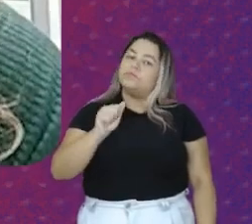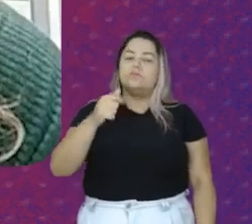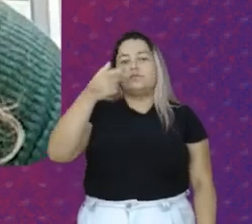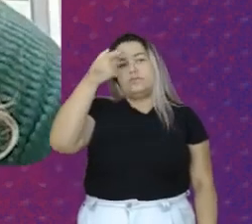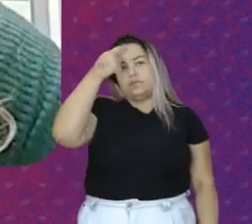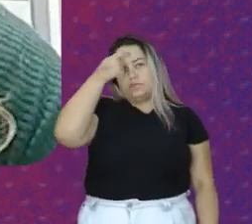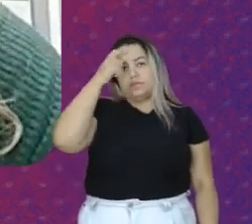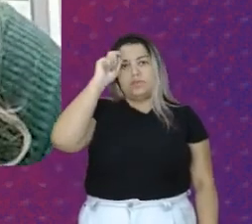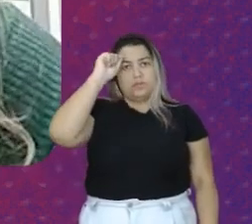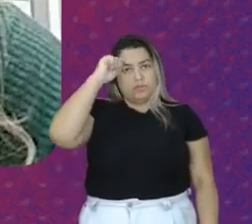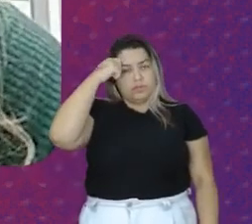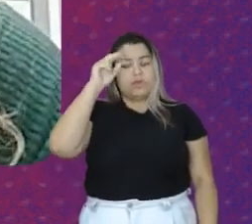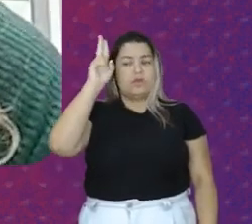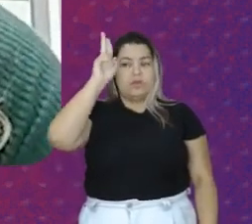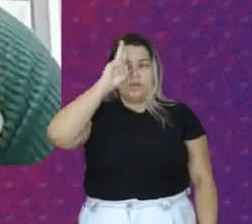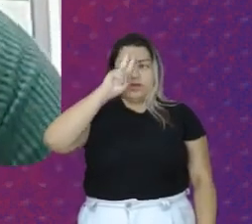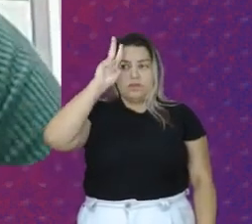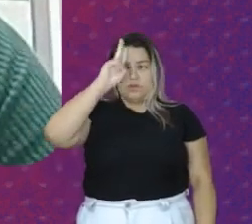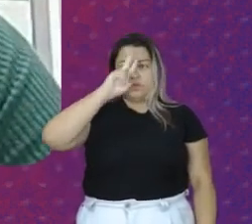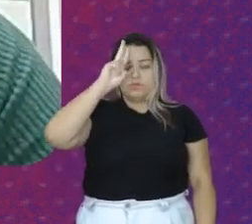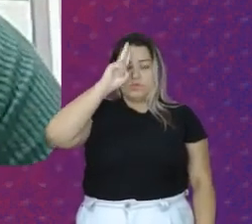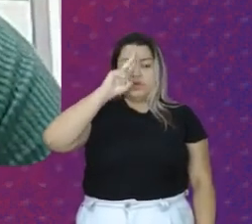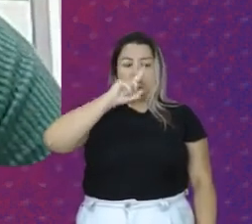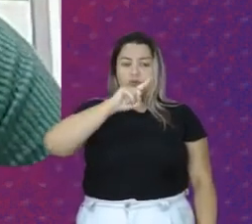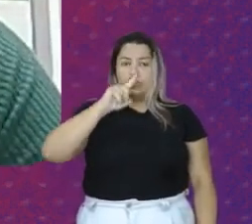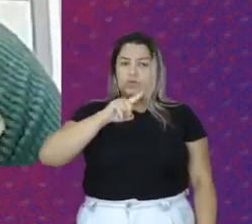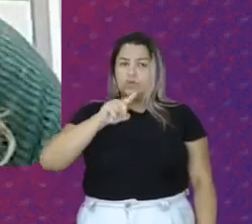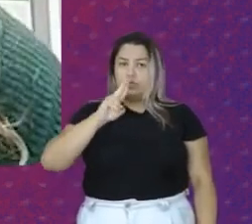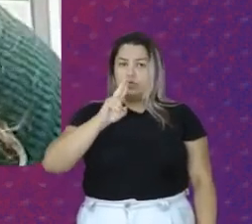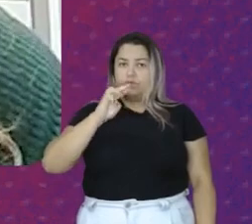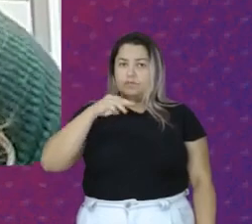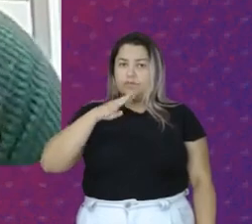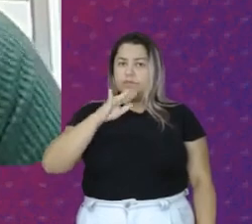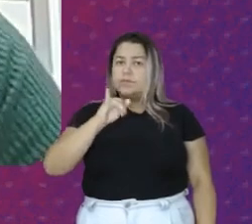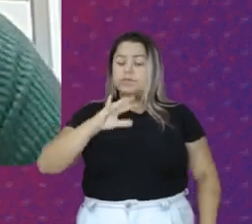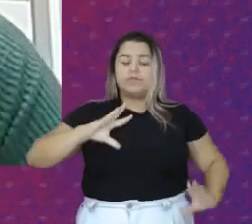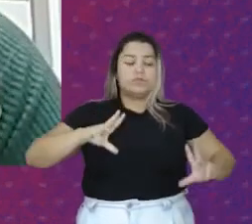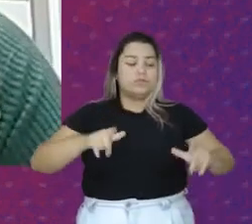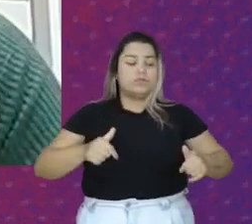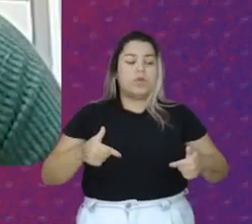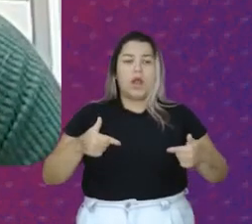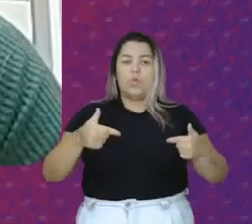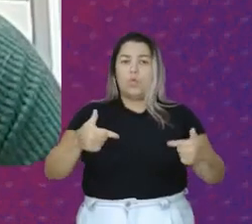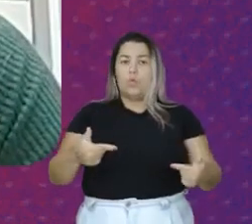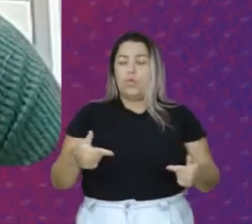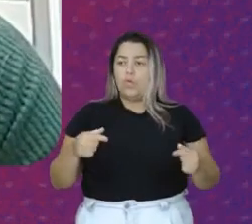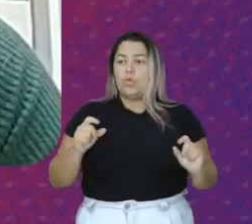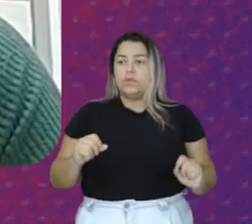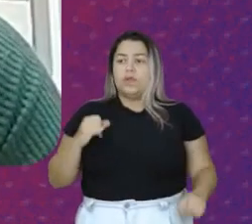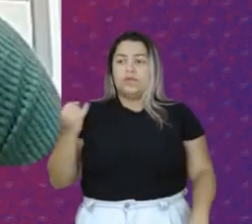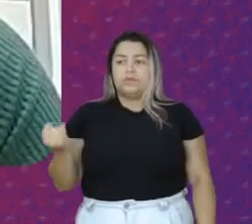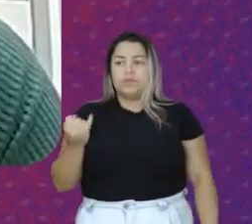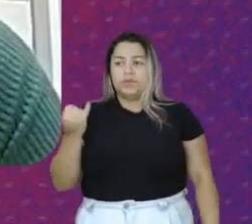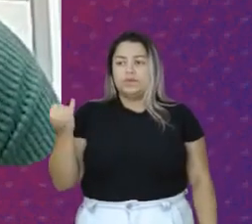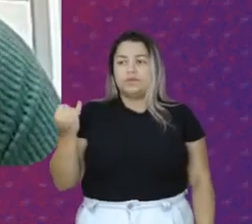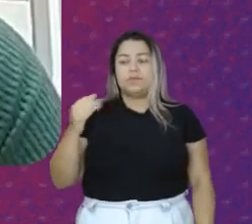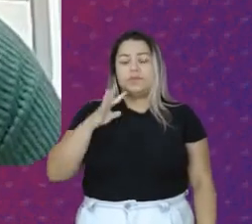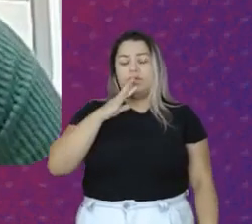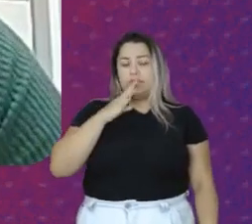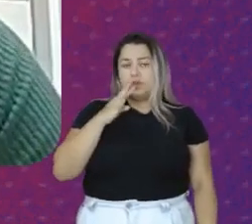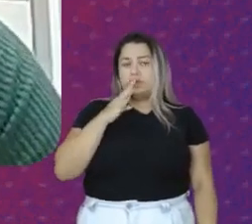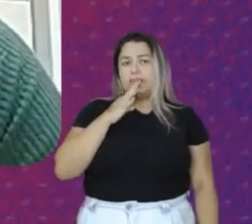tão importante que a gente lembra, né, Zumbi dos Palmares, e lembra toda uma luta. É importante a gente, claro,